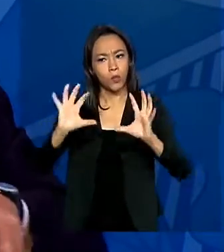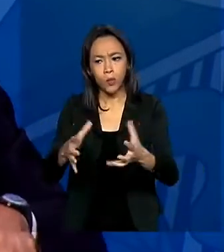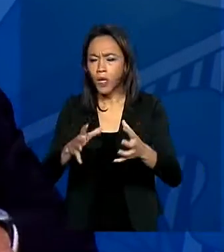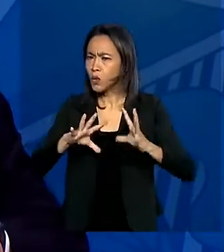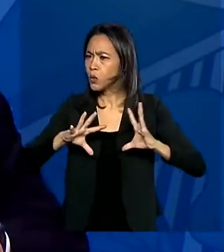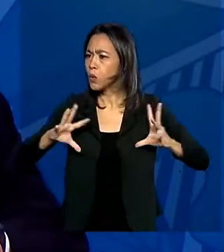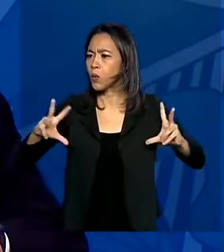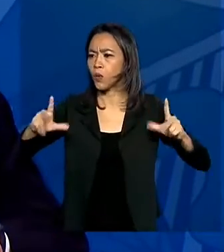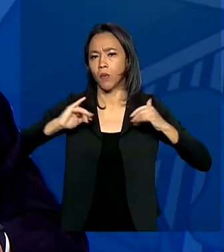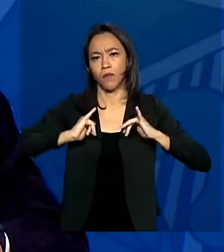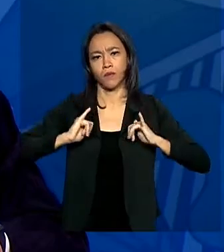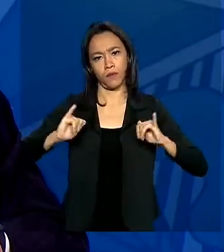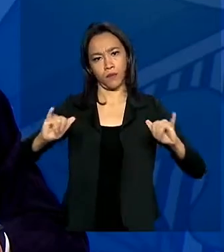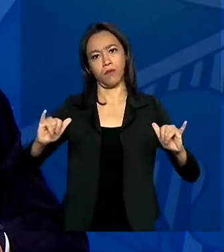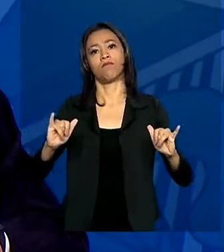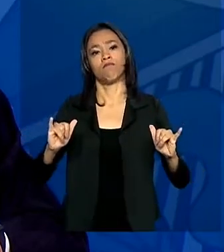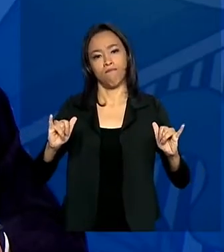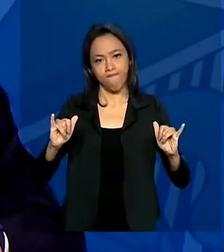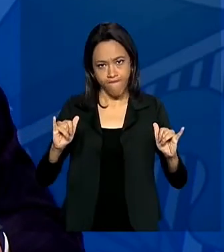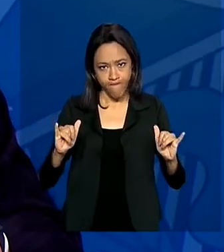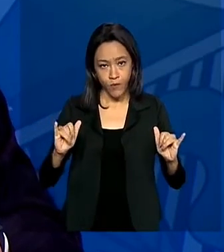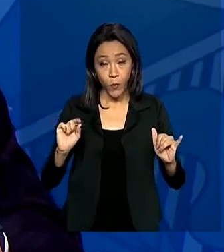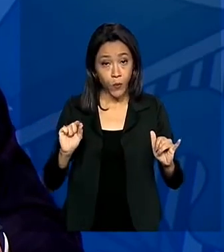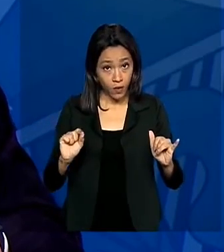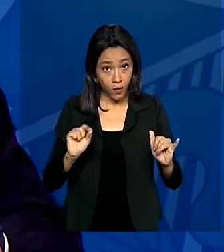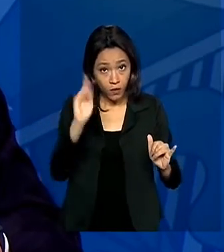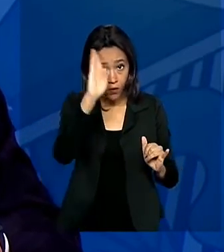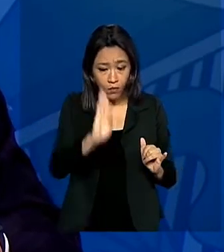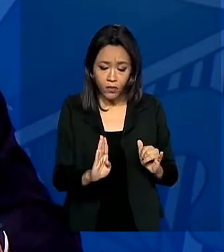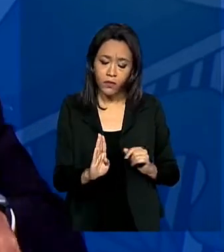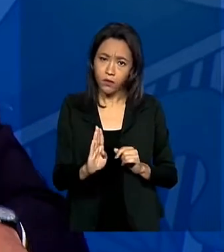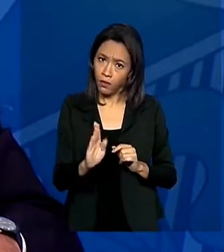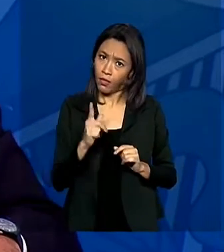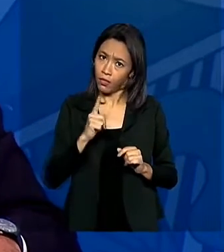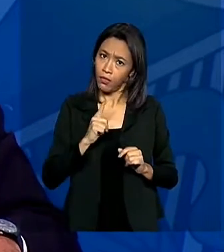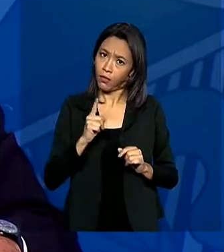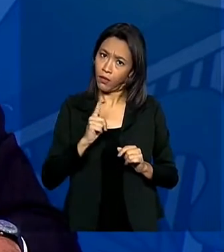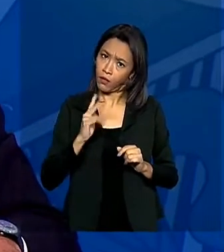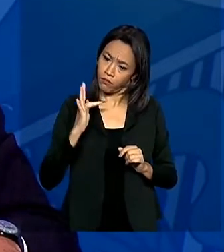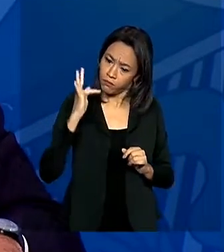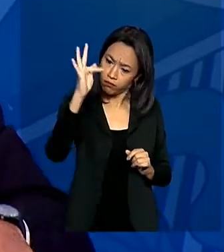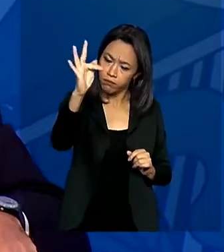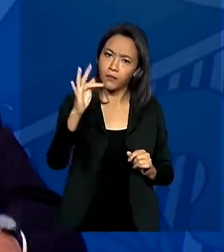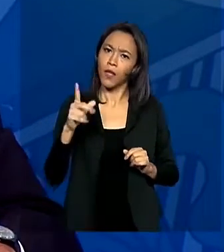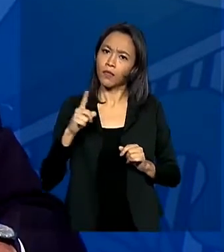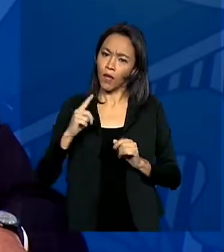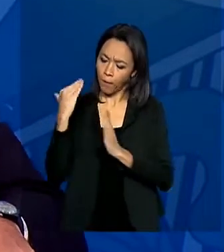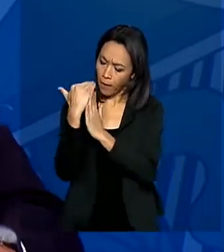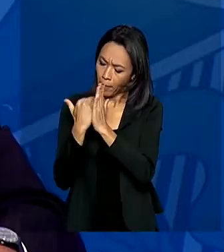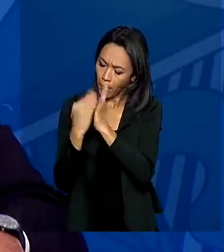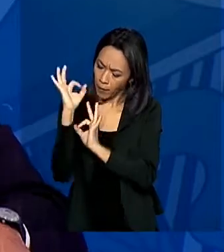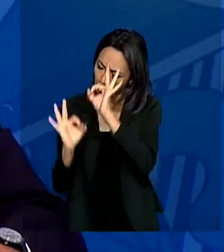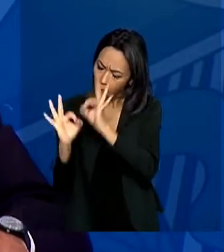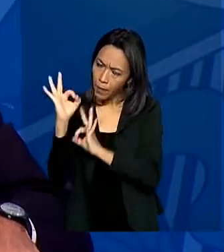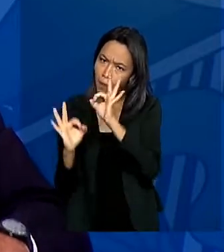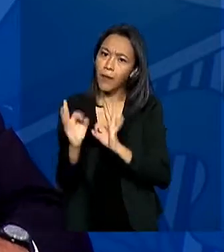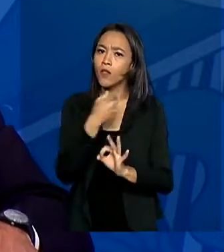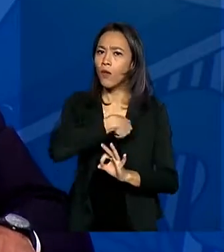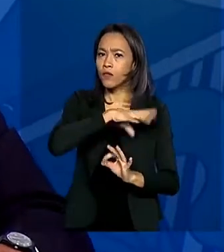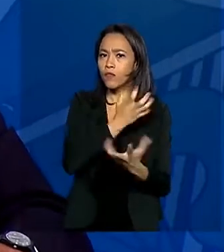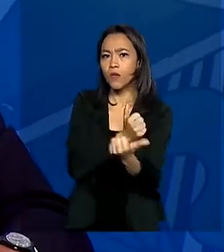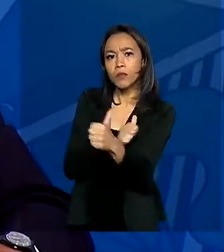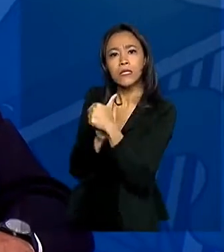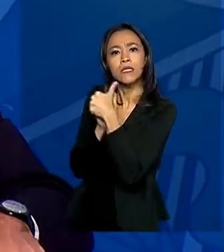emergencial no fim desse ano. Estamos dando sinais que estamos removendo gastos extraordinários com a pandemia e, ao